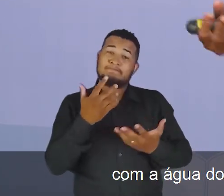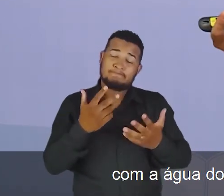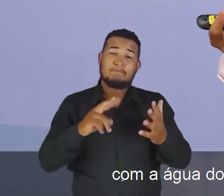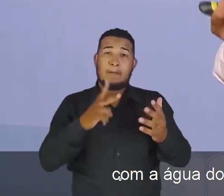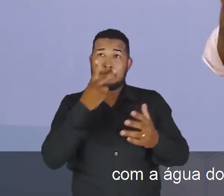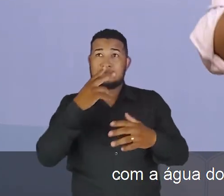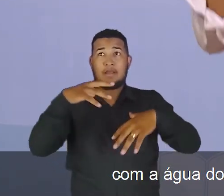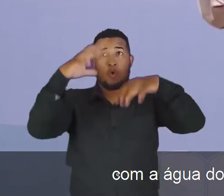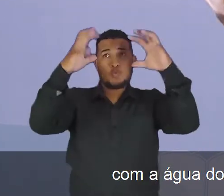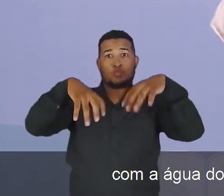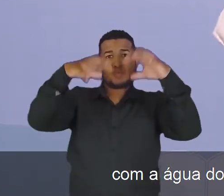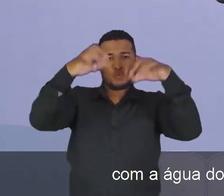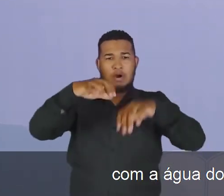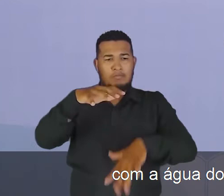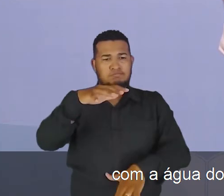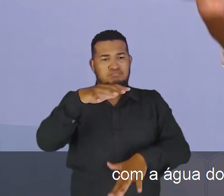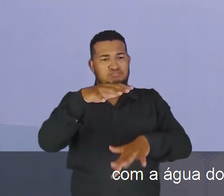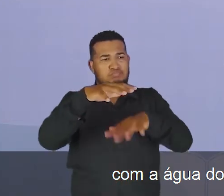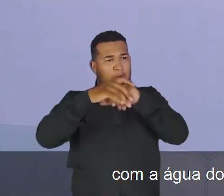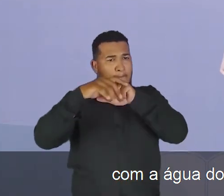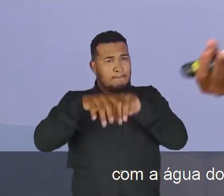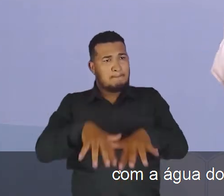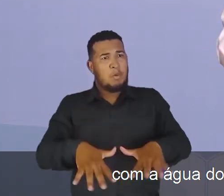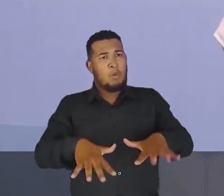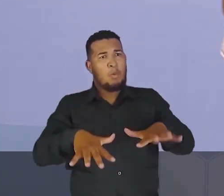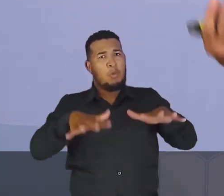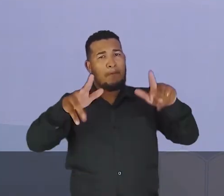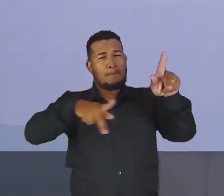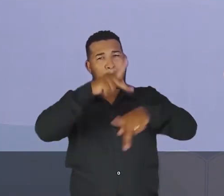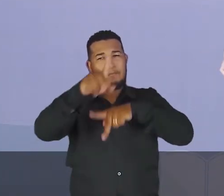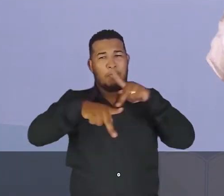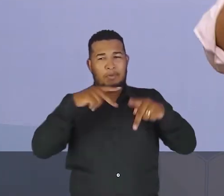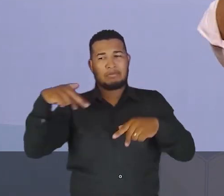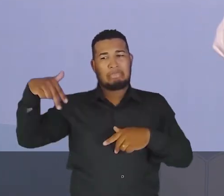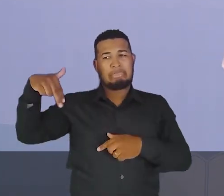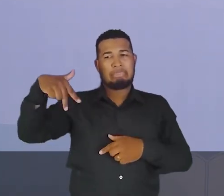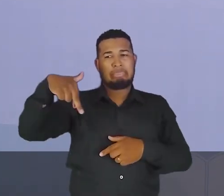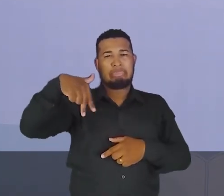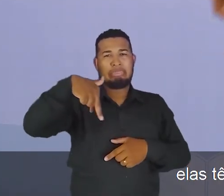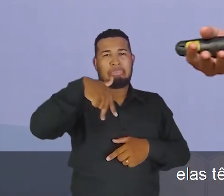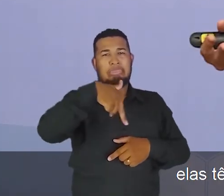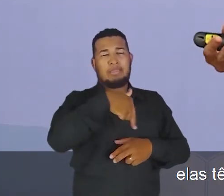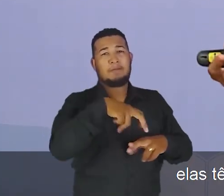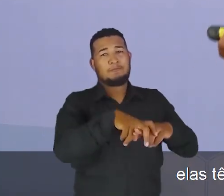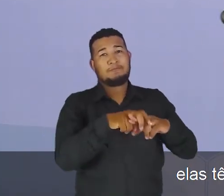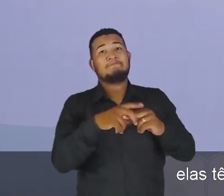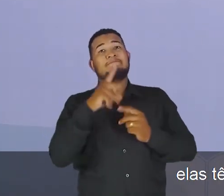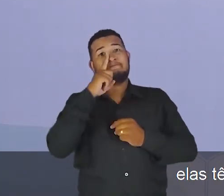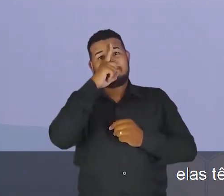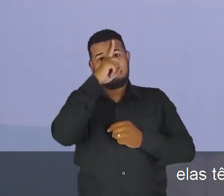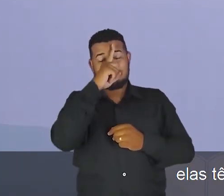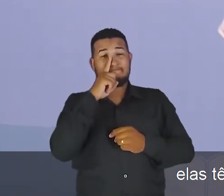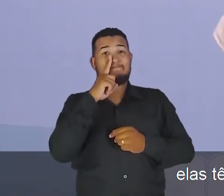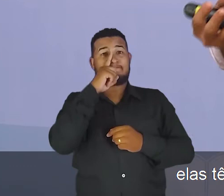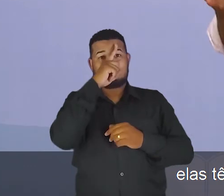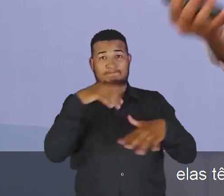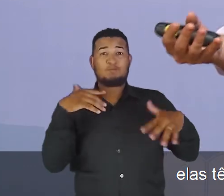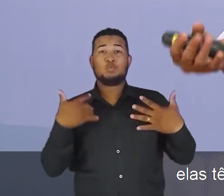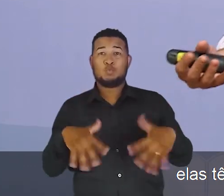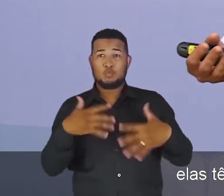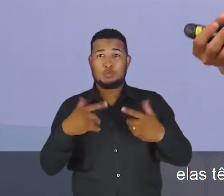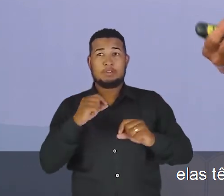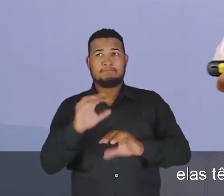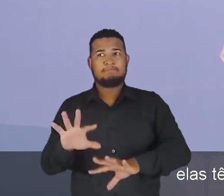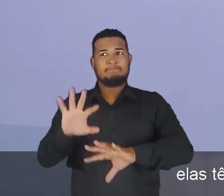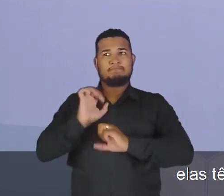água do esgoto e entra em contato com a população. Então a população que está ali em contato com as enchentes, elas têm uma chance muito grande